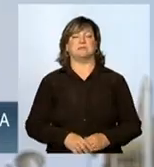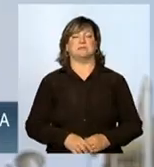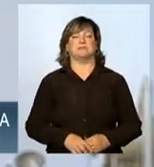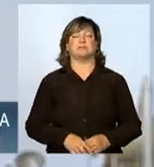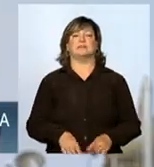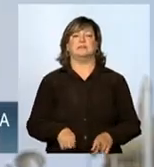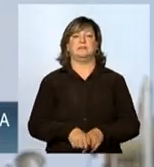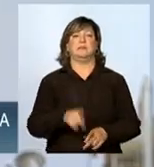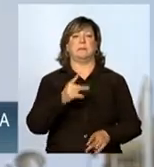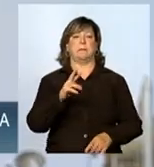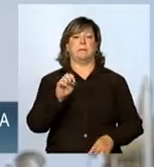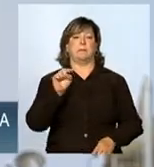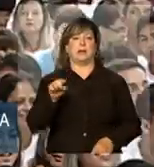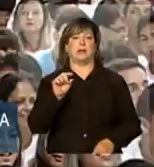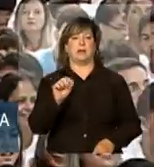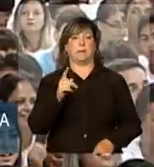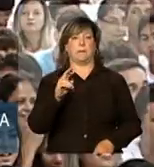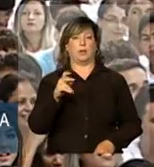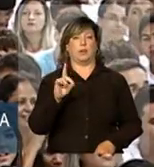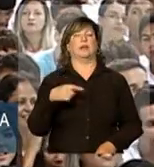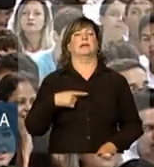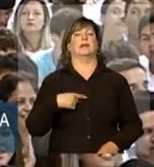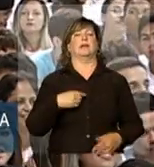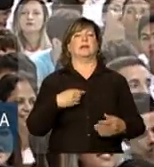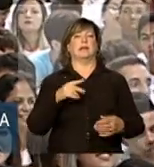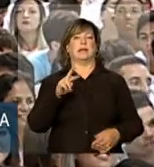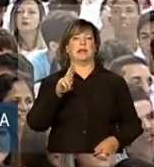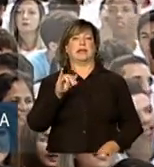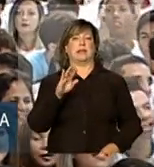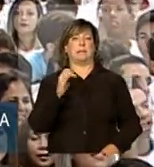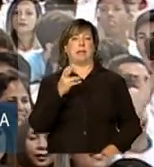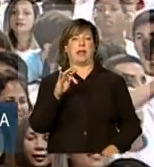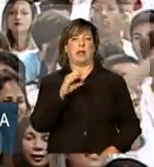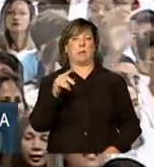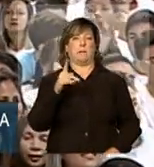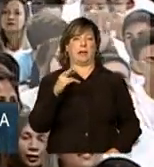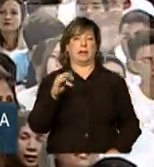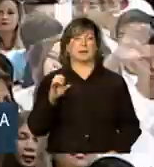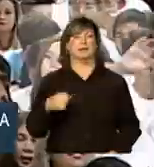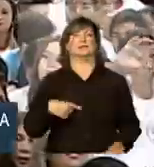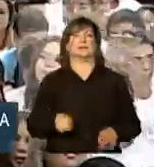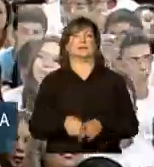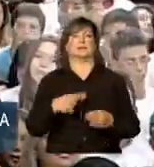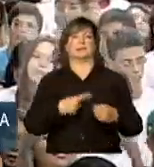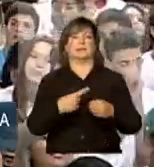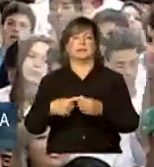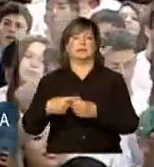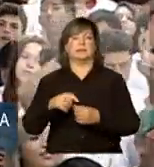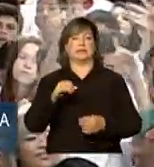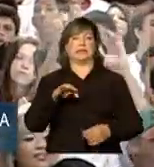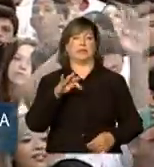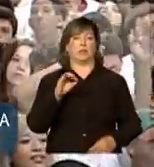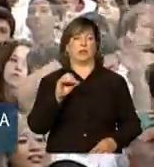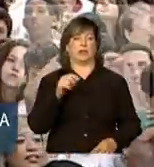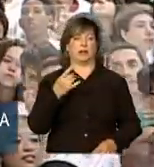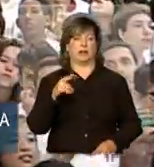Presidente Prudente, Ribeirão Pires, Santana do Parnaíba, Santo André, São Bernardo do